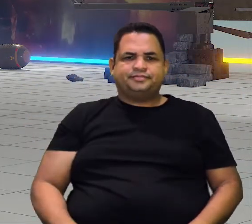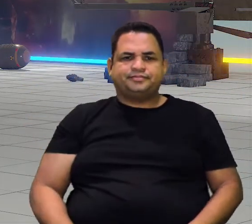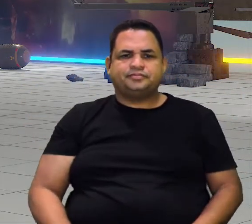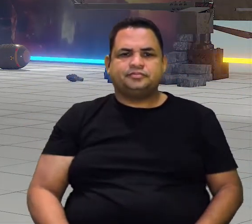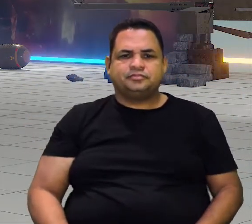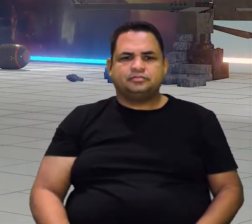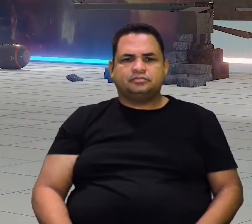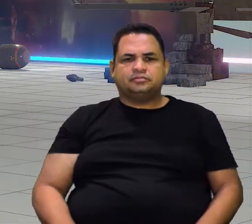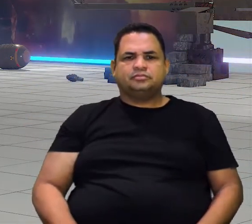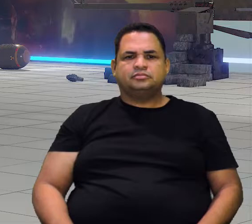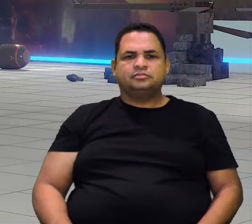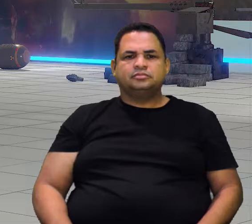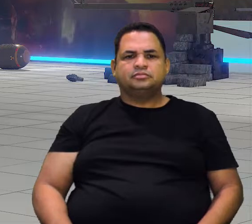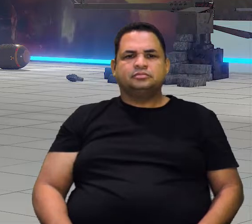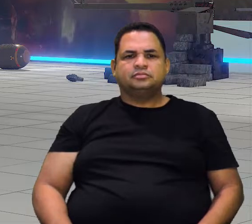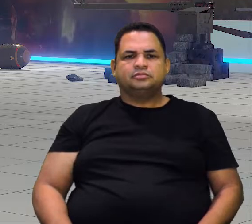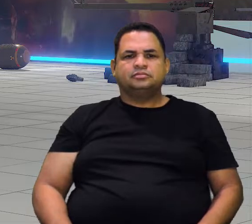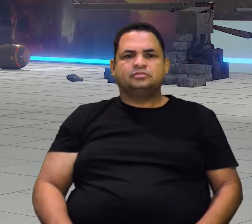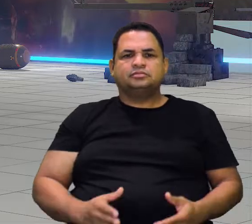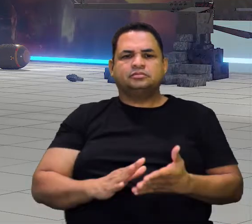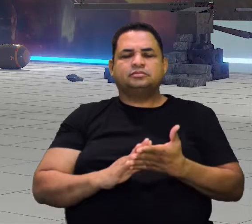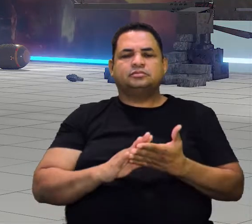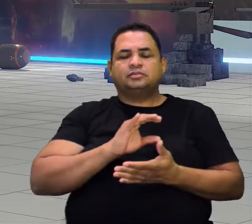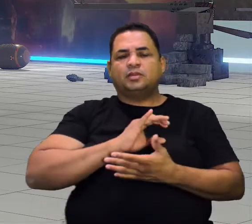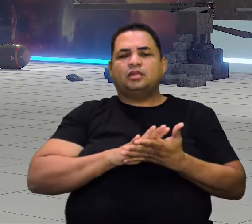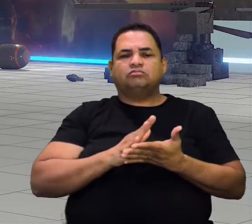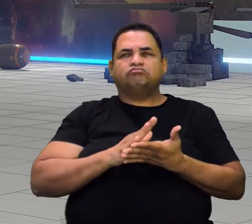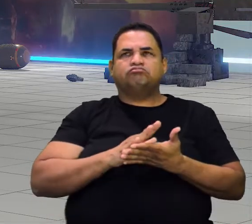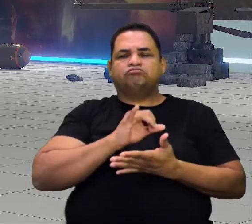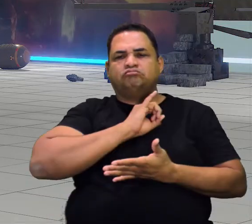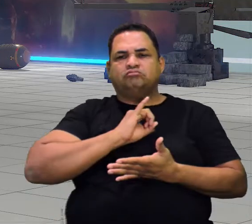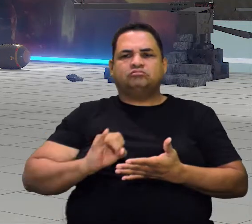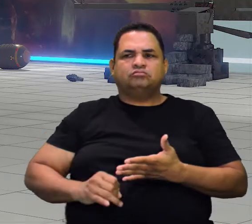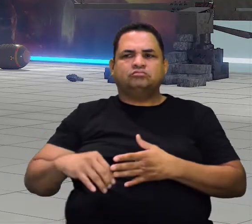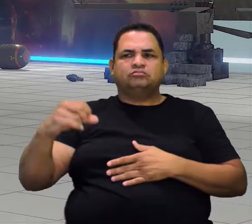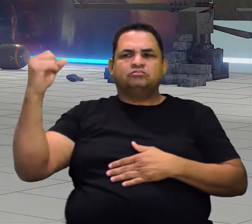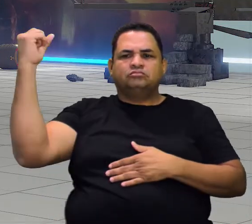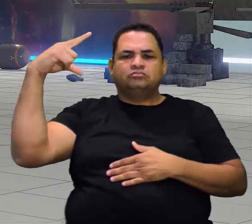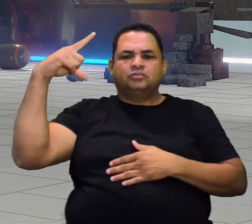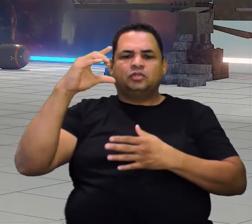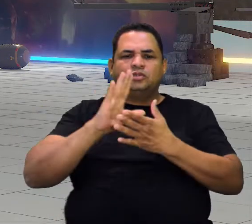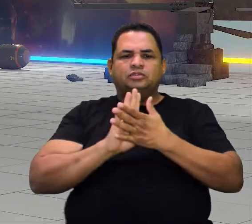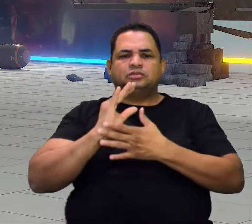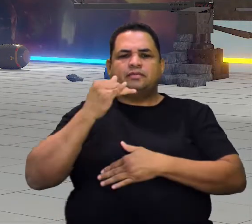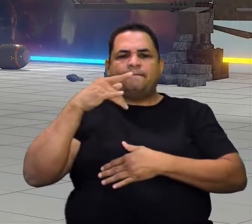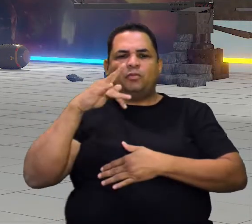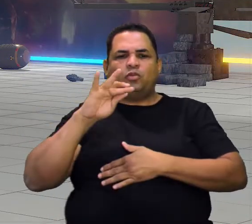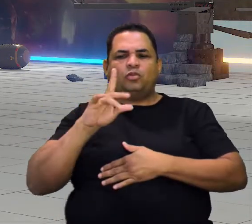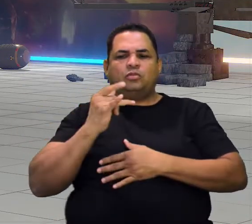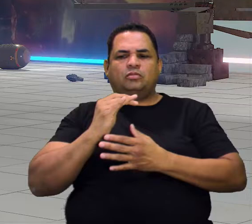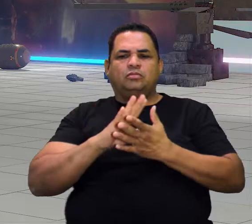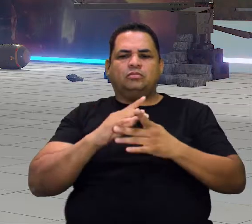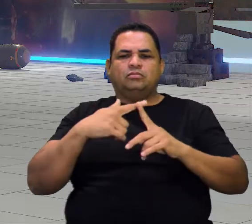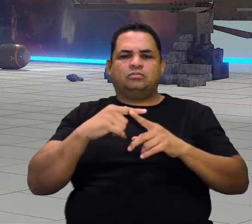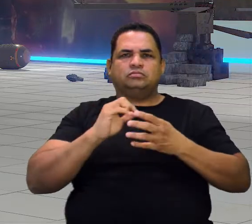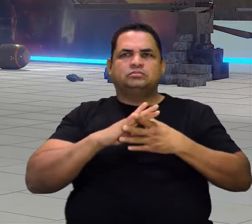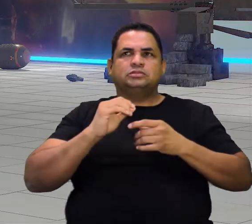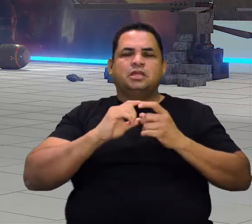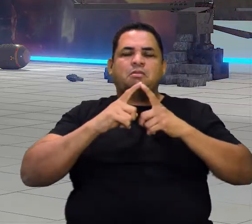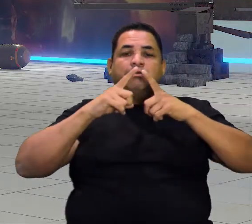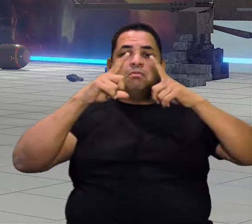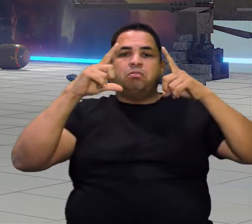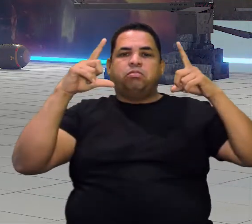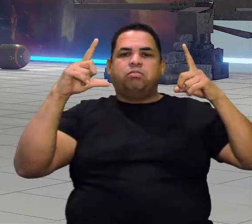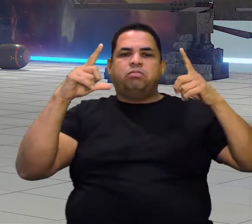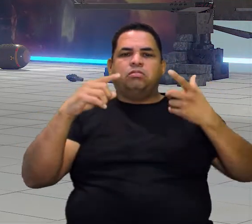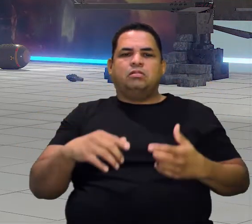aqui era noite no Império Romano. Então, no Império Romano, o sol nunca se punha. De tão vasto, tão grande que